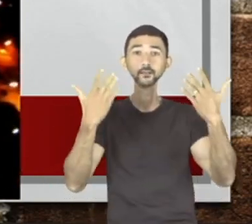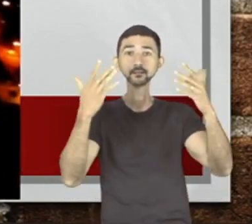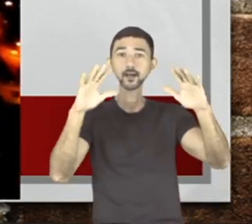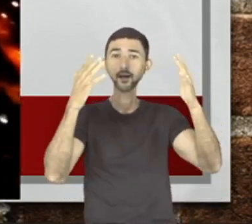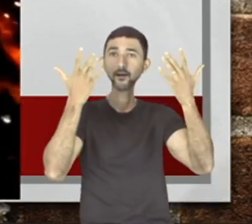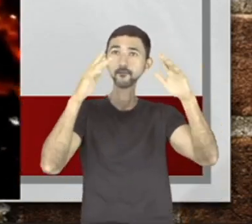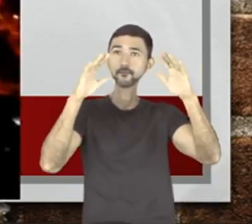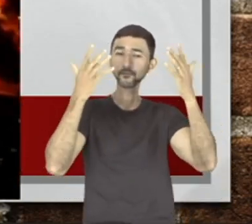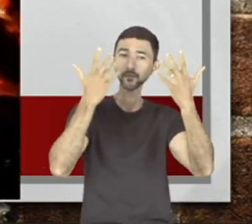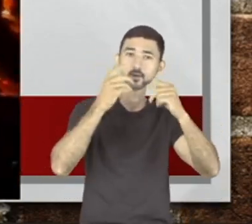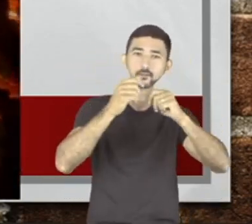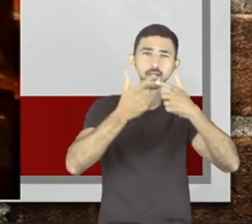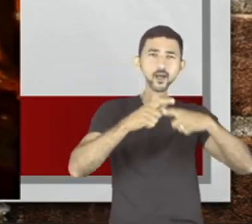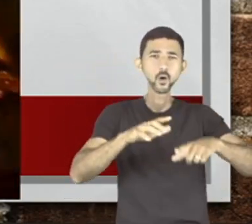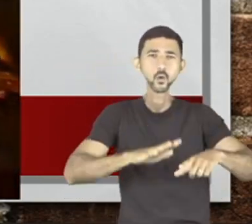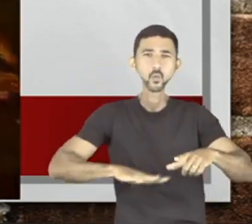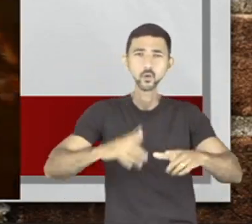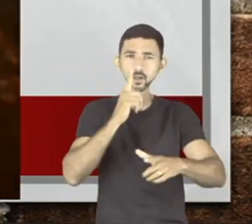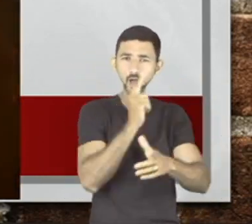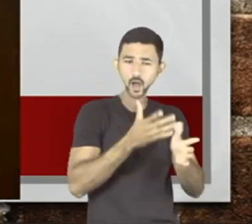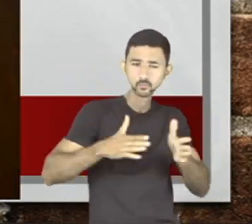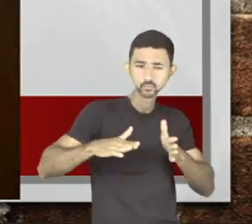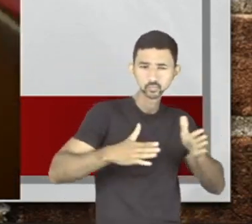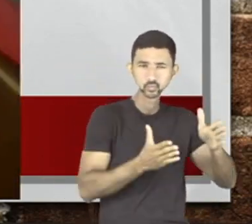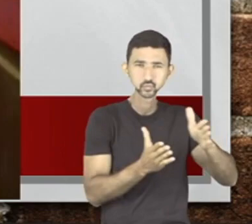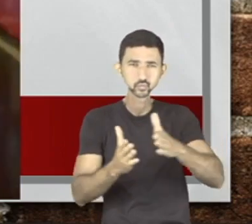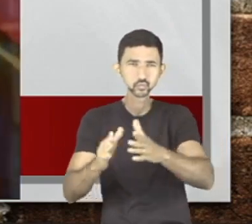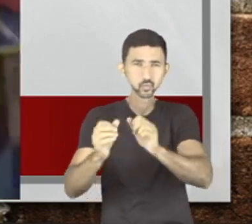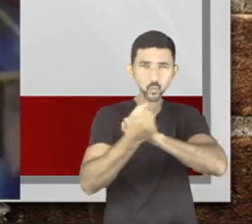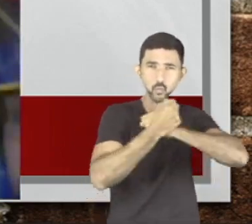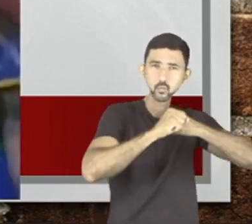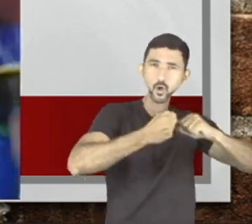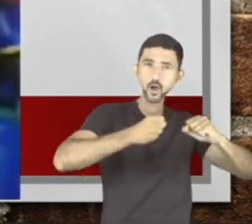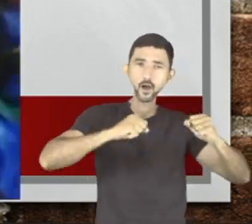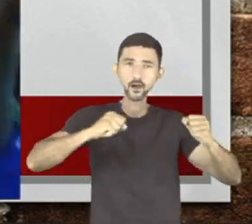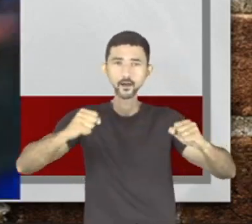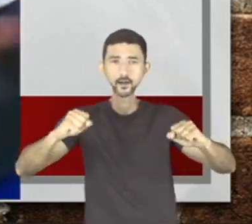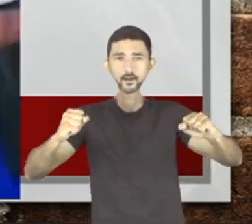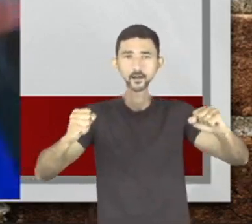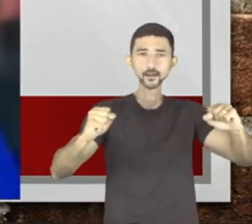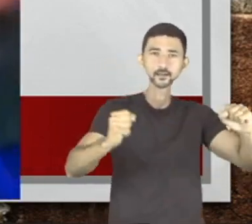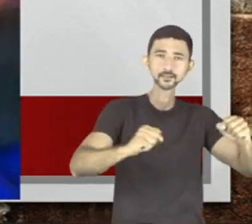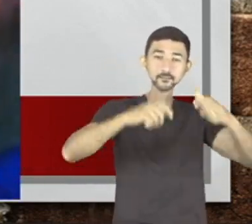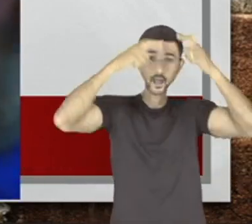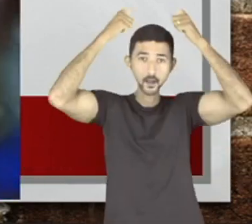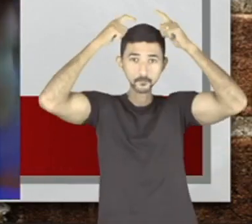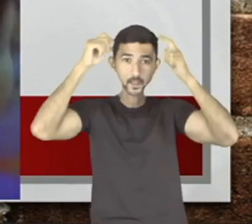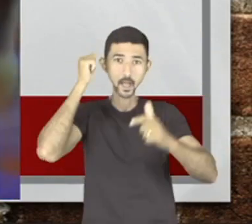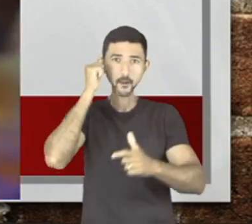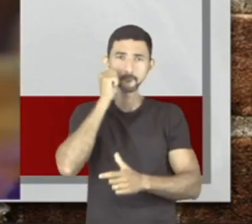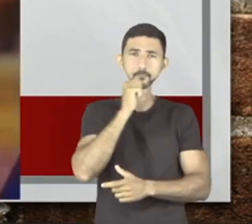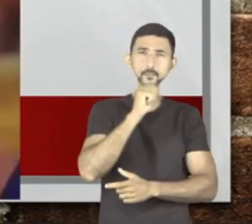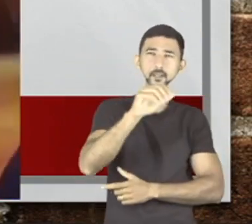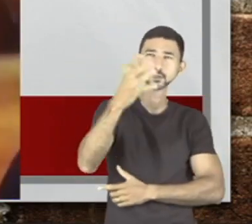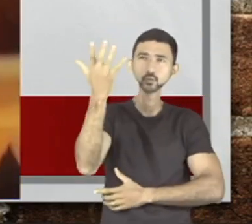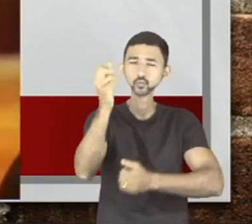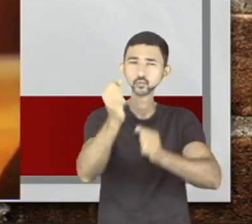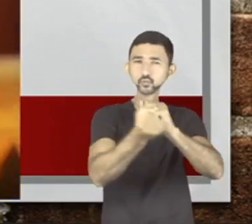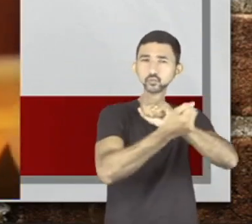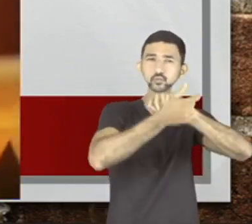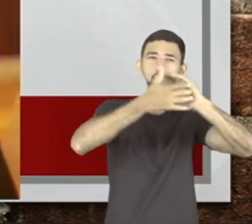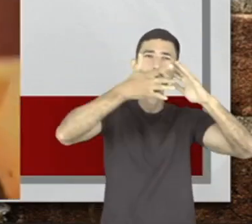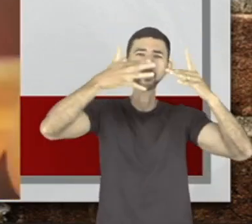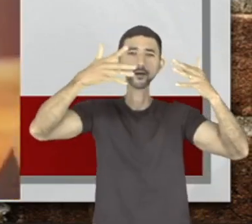ó terra de rios gigantes, da Amazônia, princesa